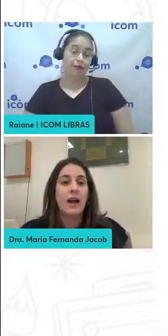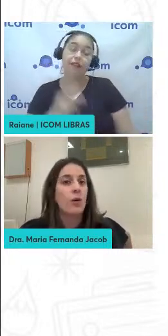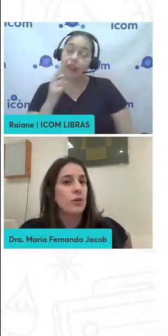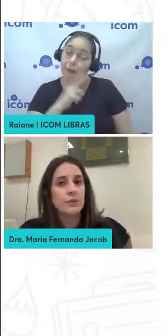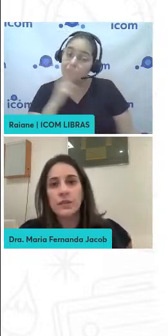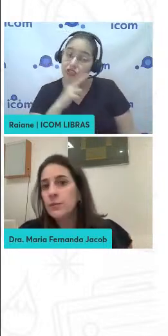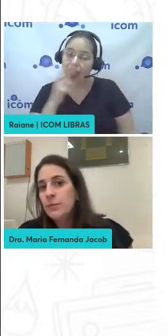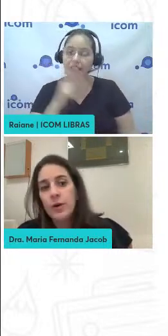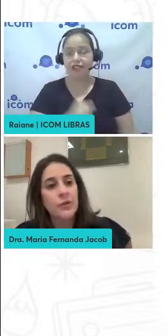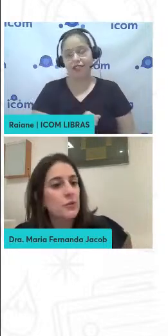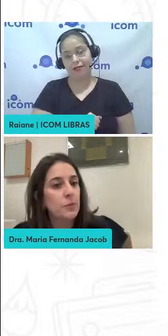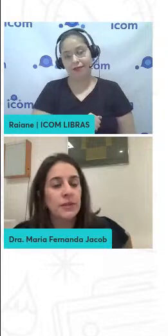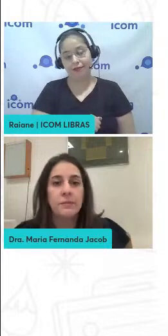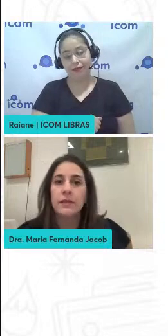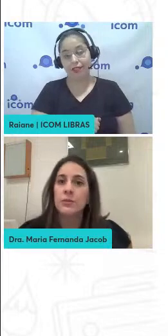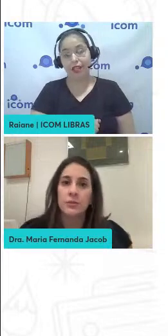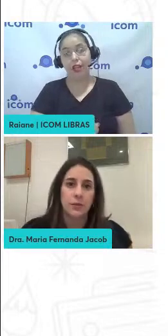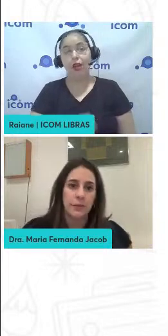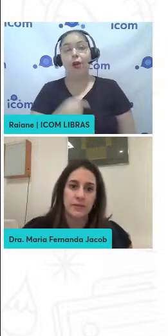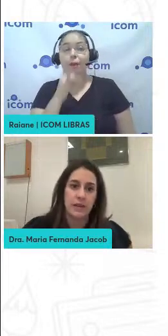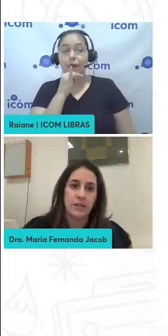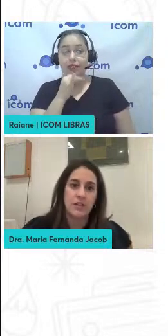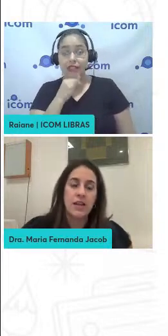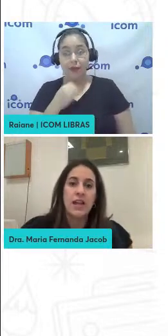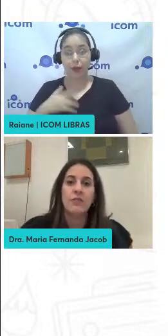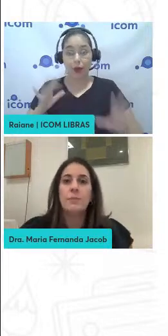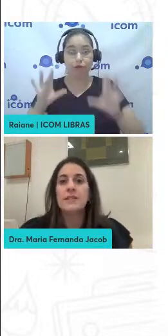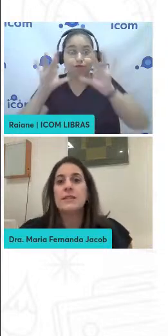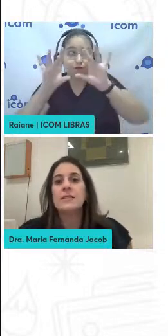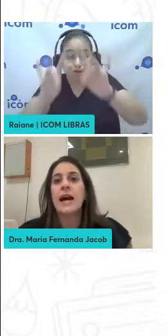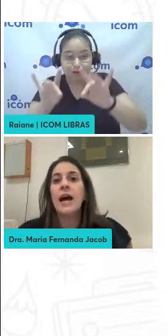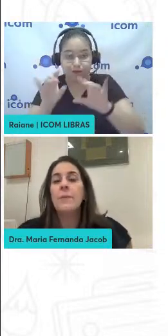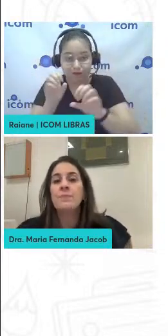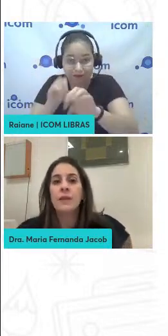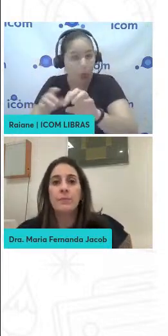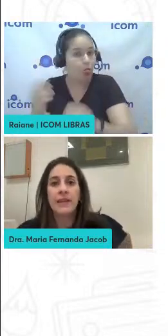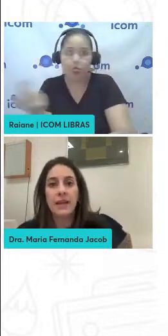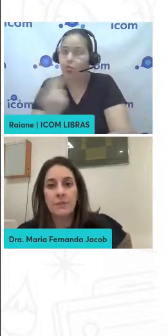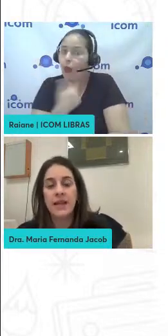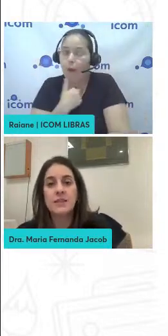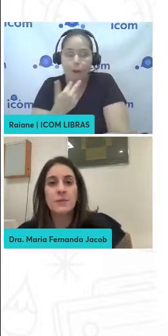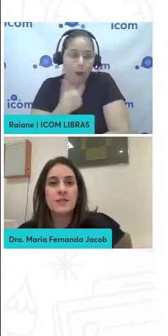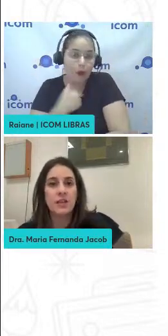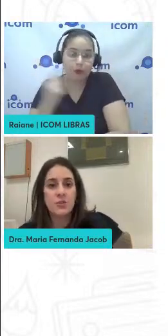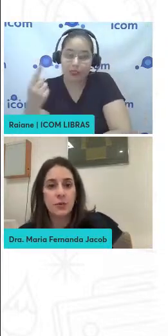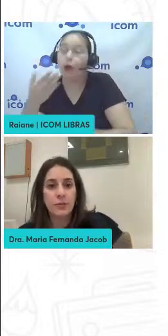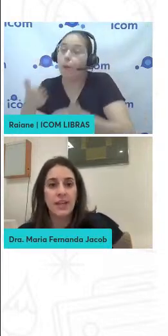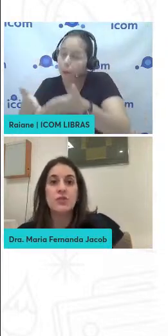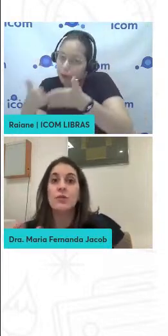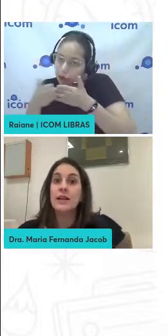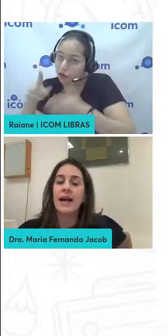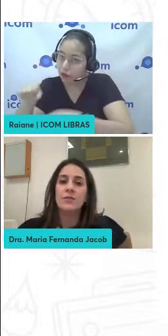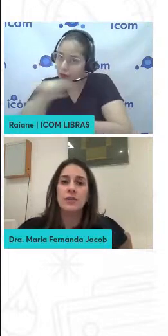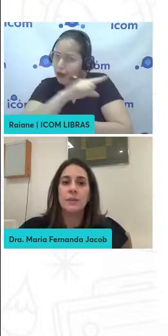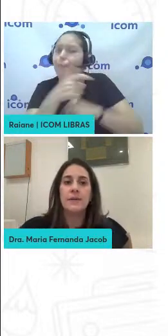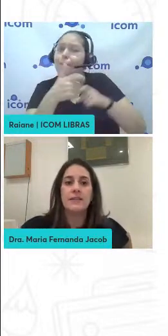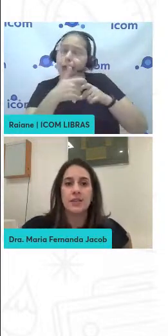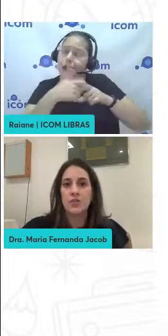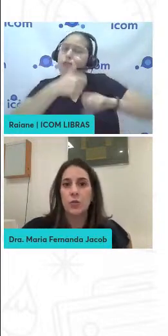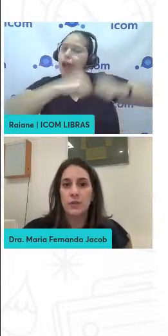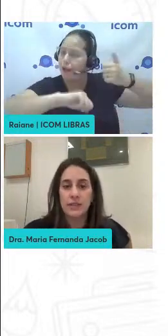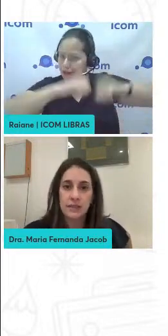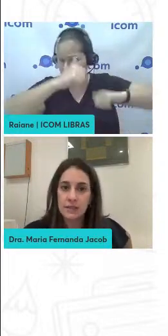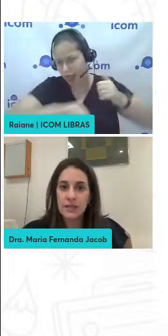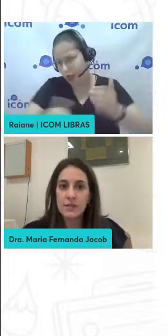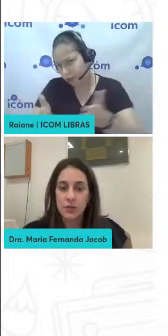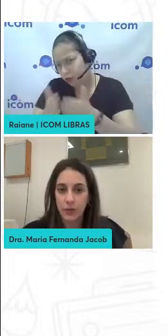emergência a qual eu não posso pôr a mão no meu paciente. Eu vou precisar encaminhar esse paciente para um médico, caso ele